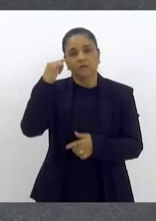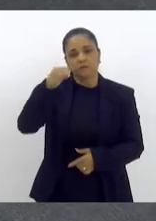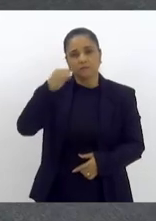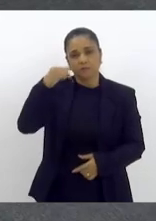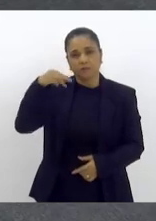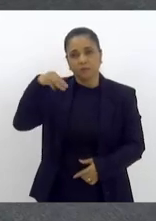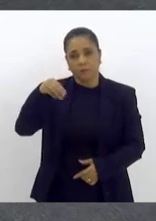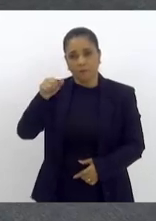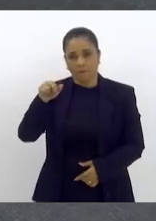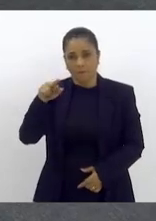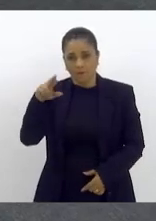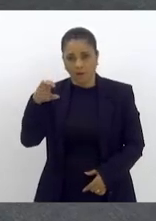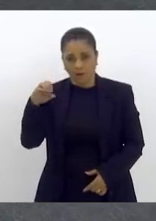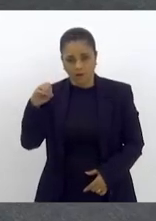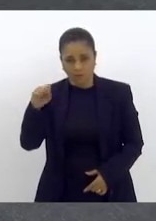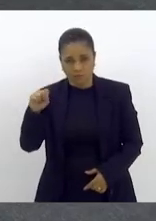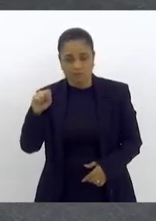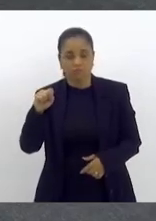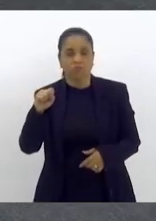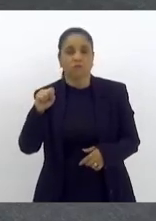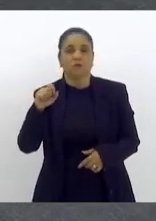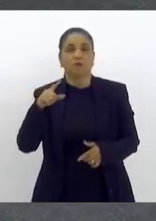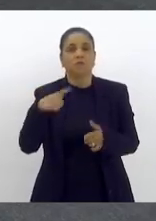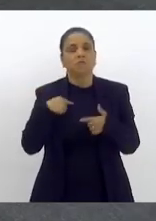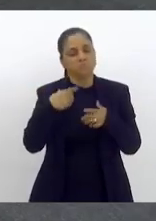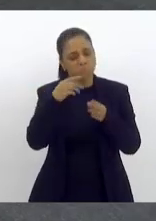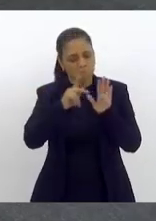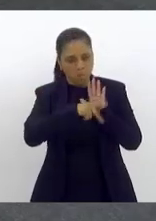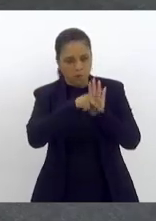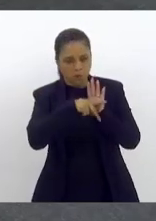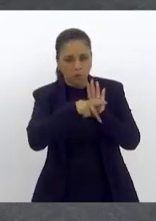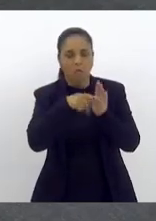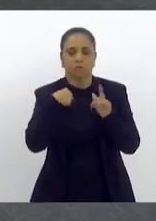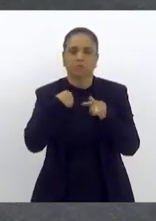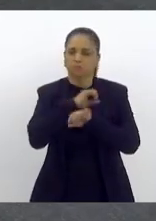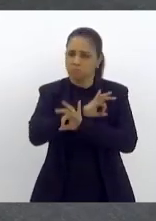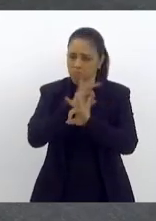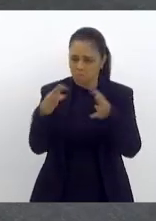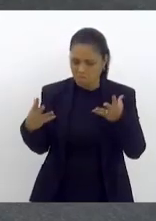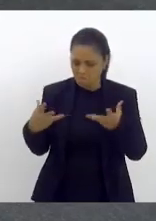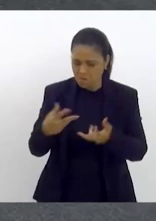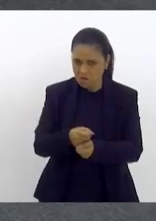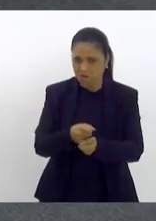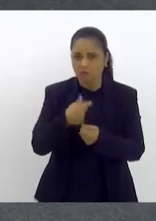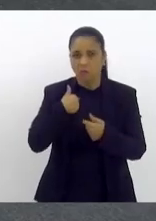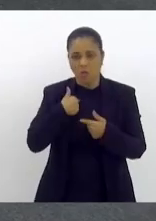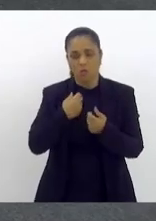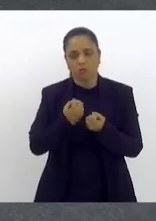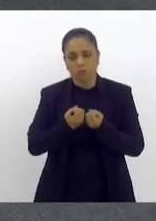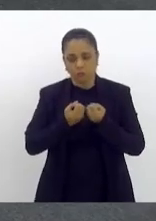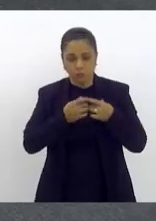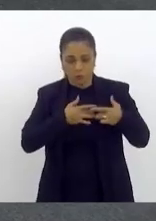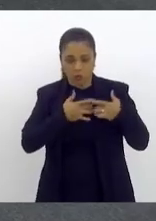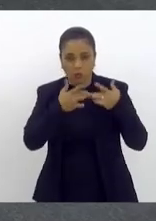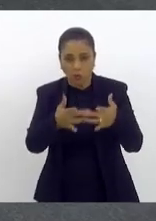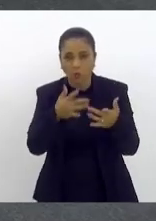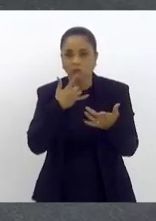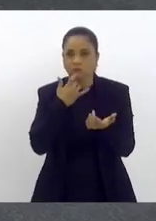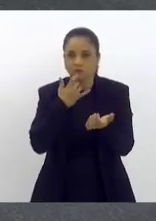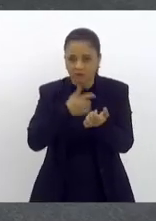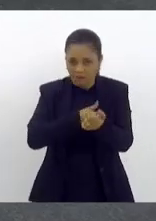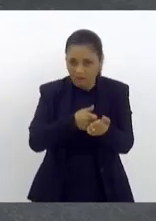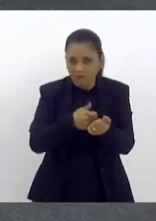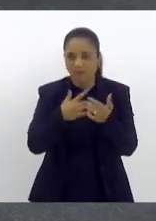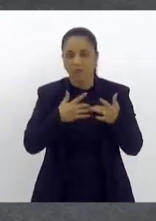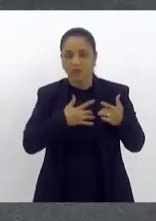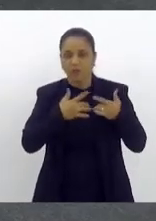Mille por esse projeto maravilhoso. Eu sou doador de sangue, doador de órgãos, já falei que pode doar tudo. Fred, eu falei o seguinte, tira um pedacinho, faz